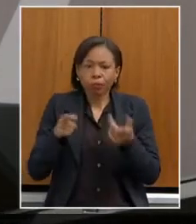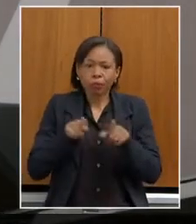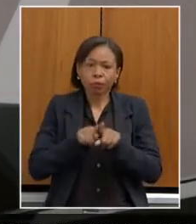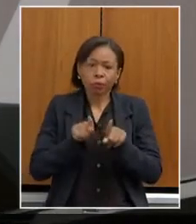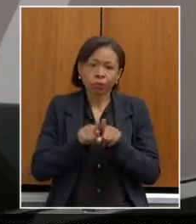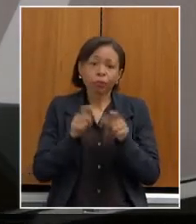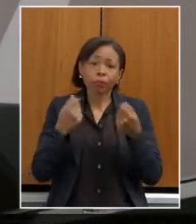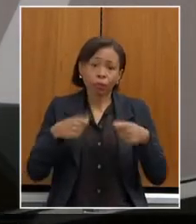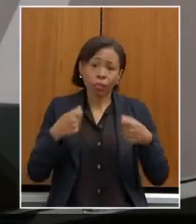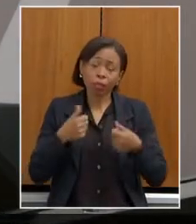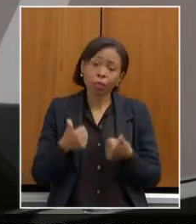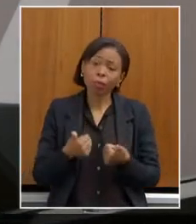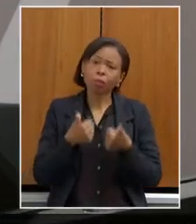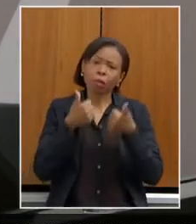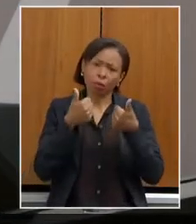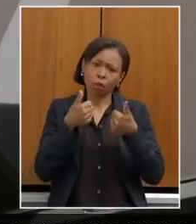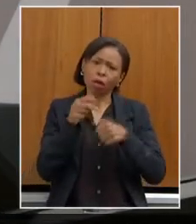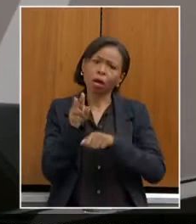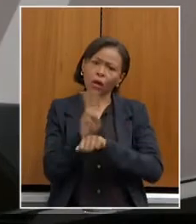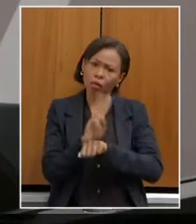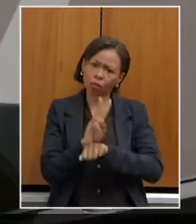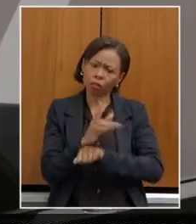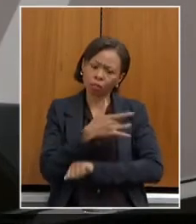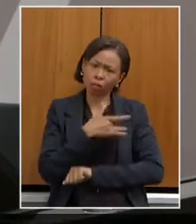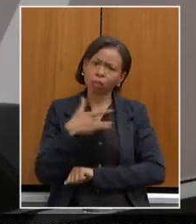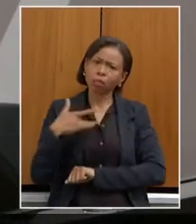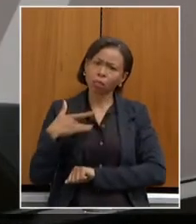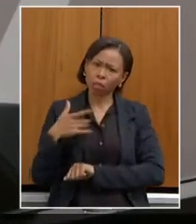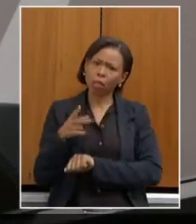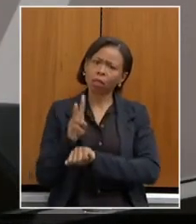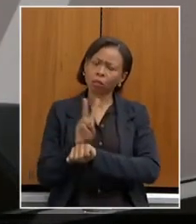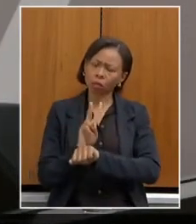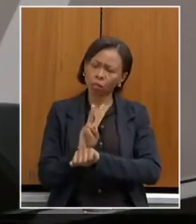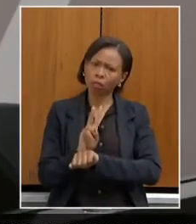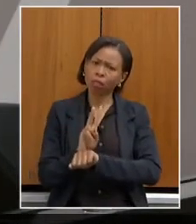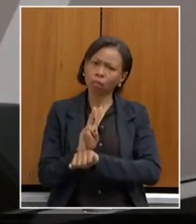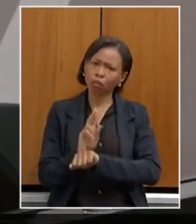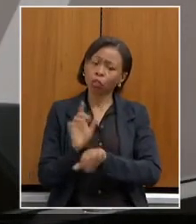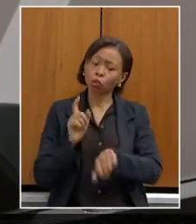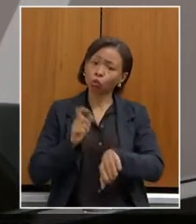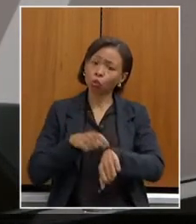mais a questão da vigilância sanitária nos prazos a serem cumpridos lá